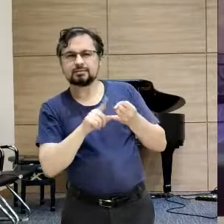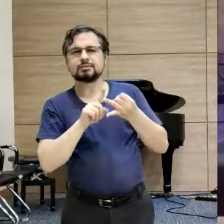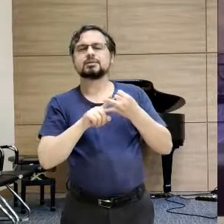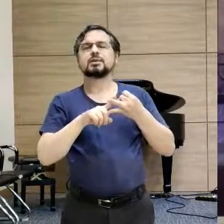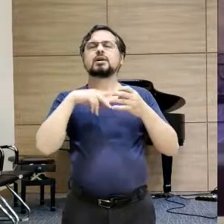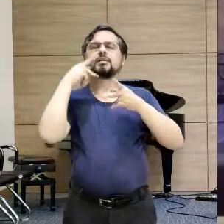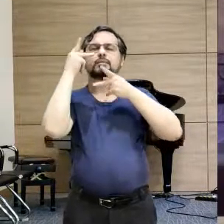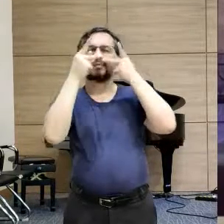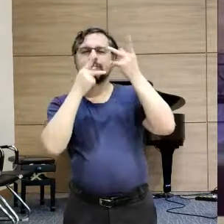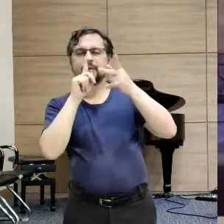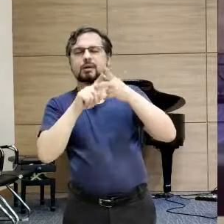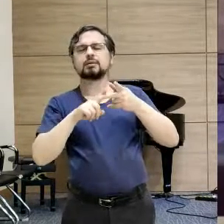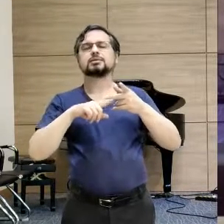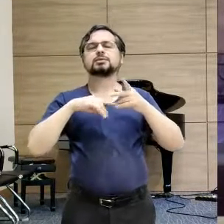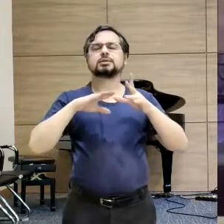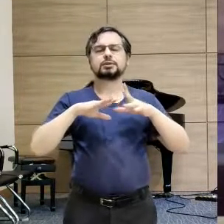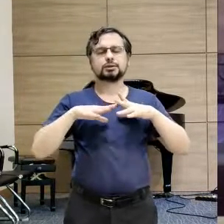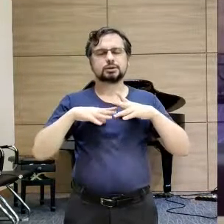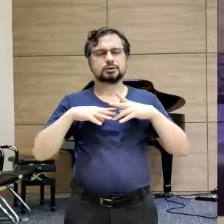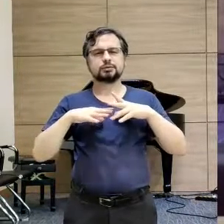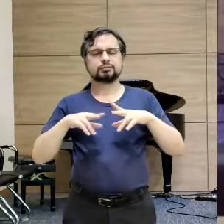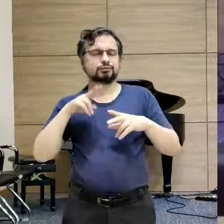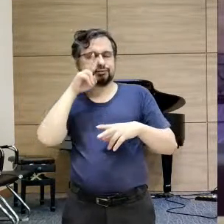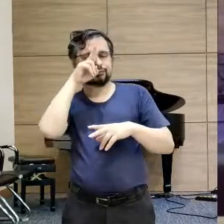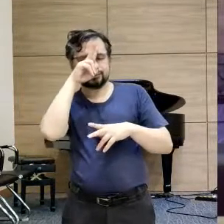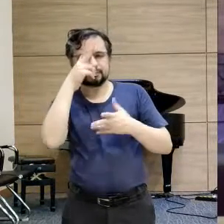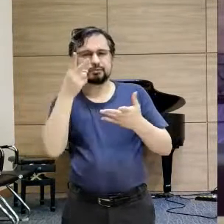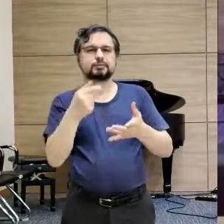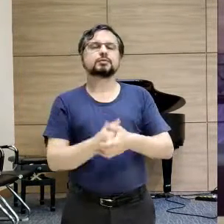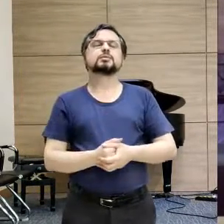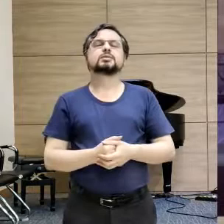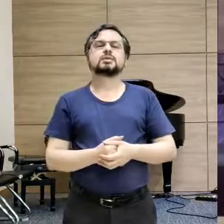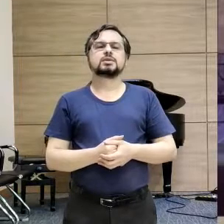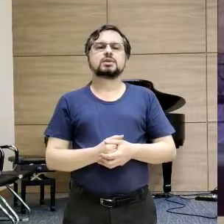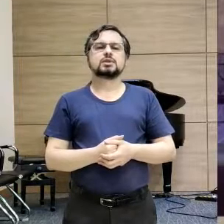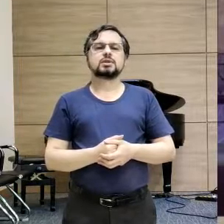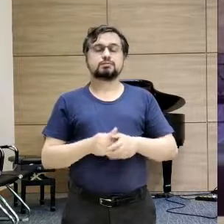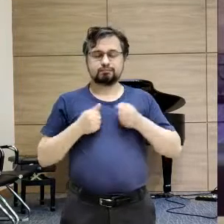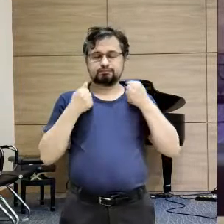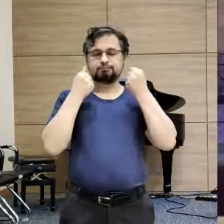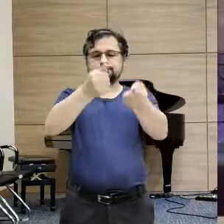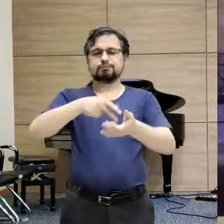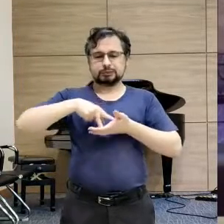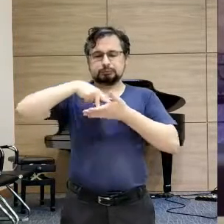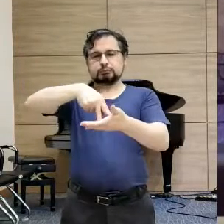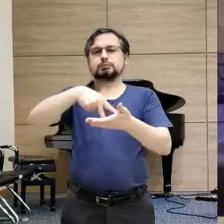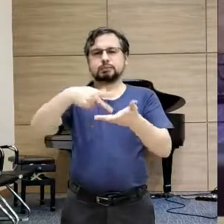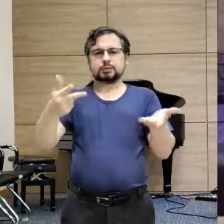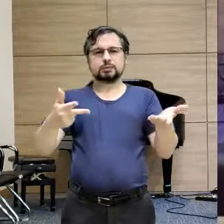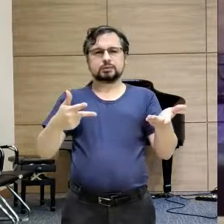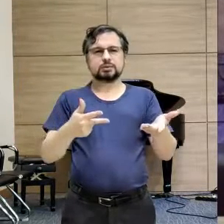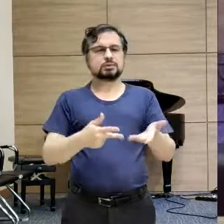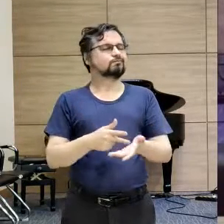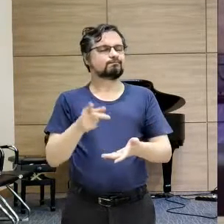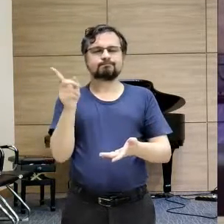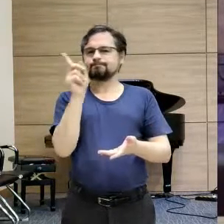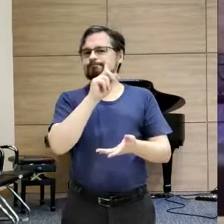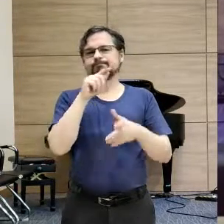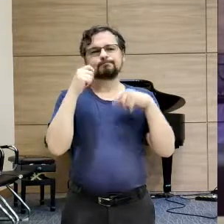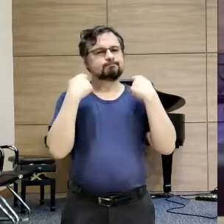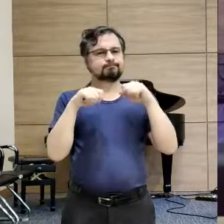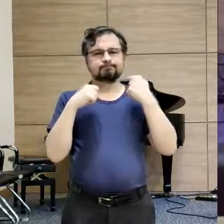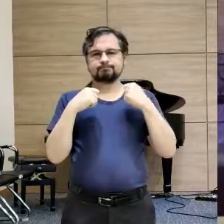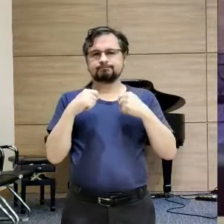alguém que é extremamente loquaz, alguém que se impõe, não necessariamente é